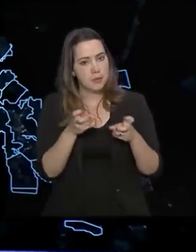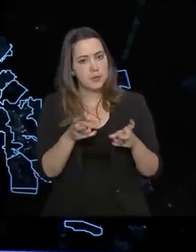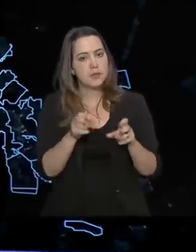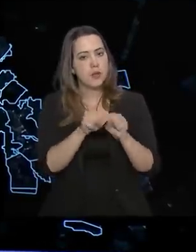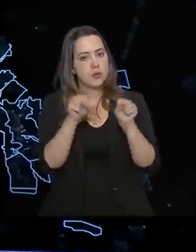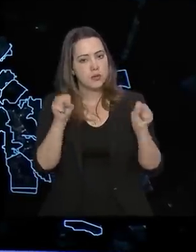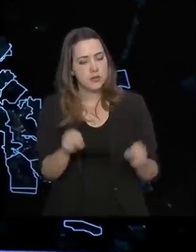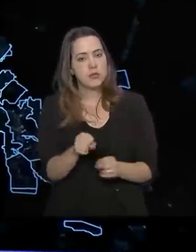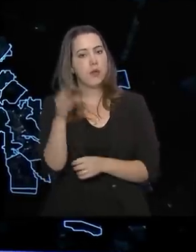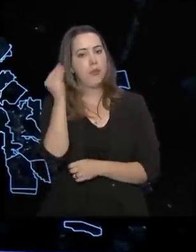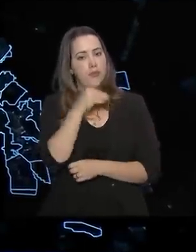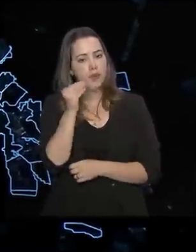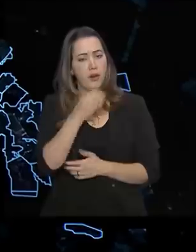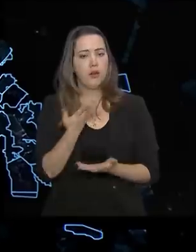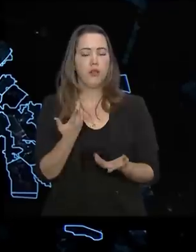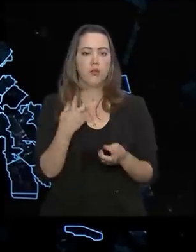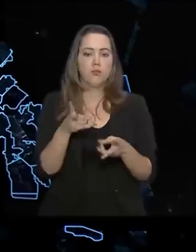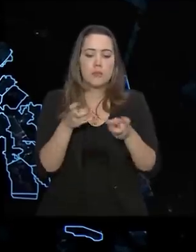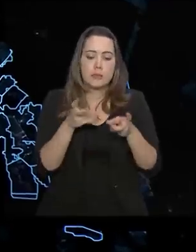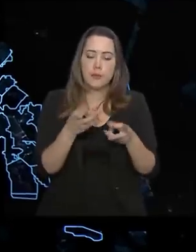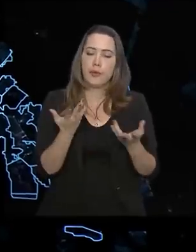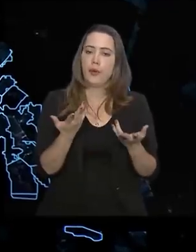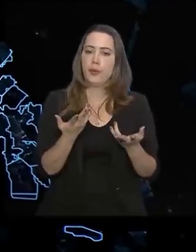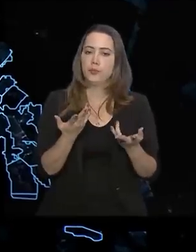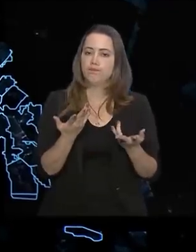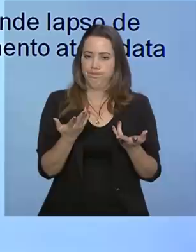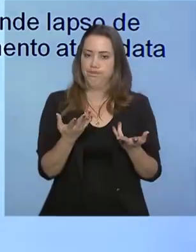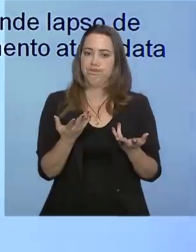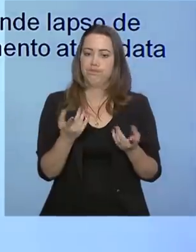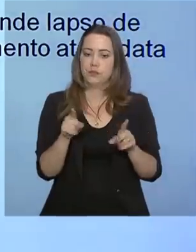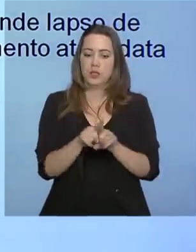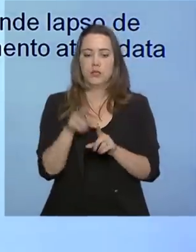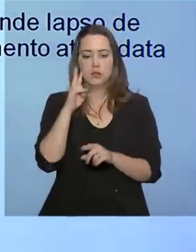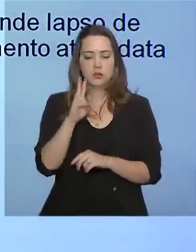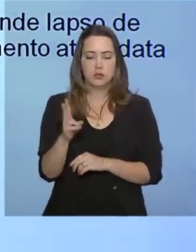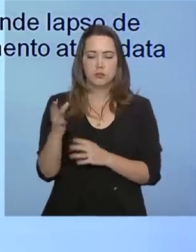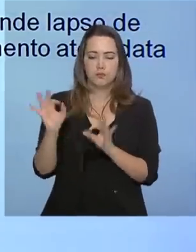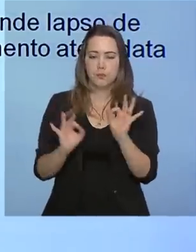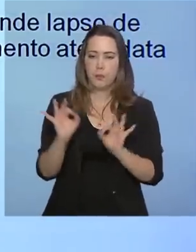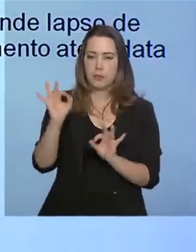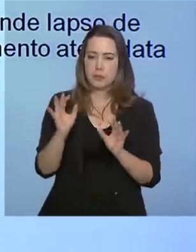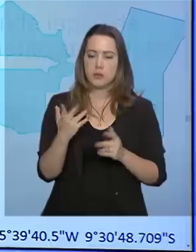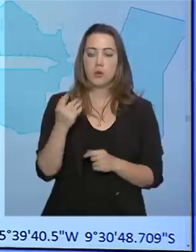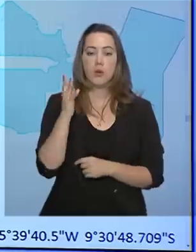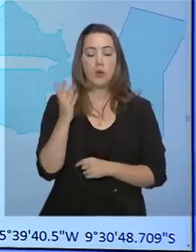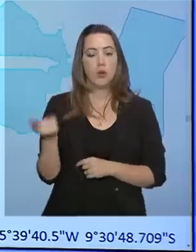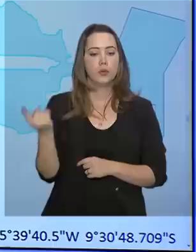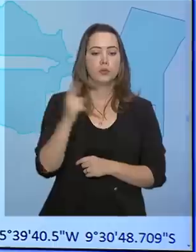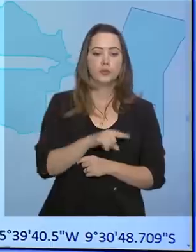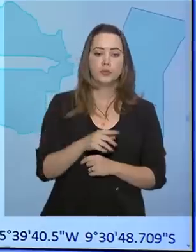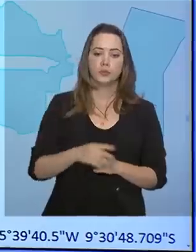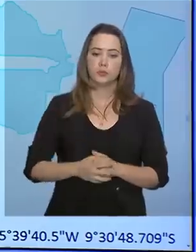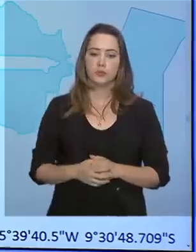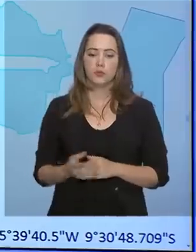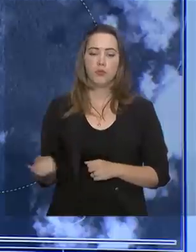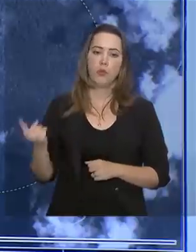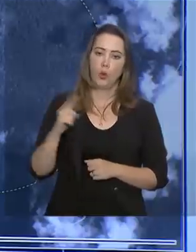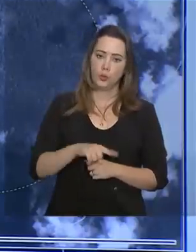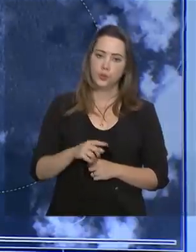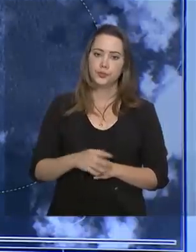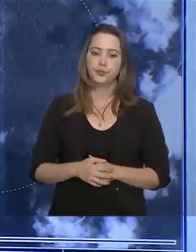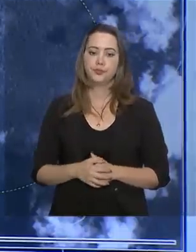aqui estão os percentuais nessa demonstração fizeram agora pode passar caso 31 mais um mais um